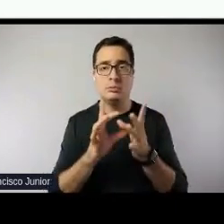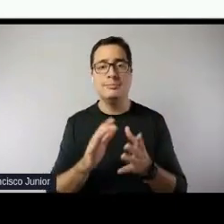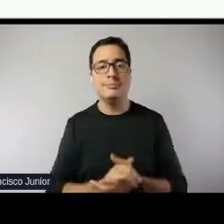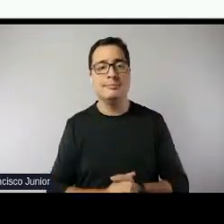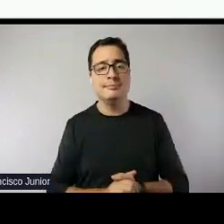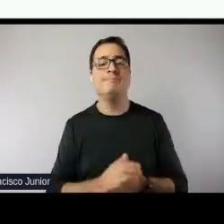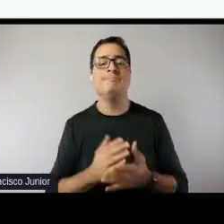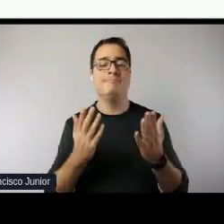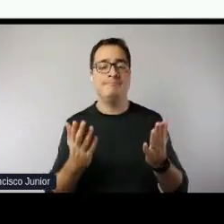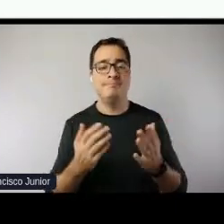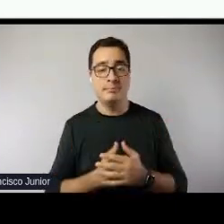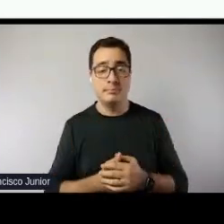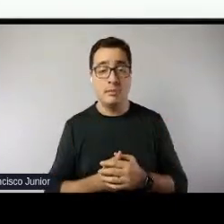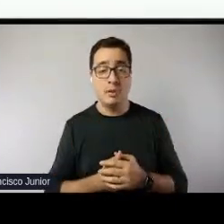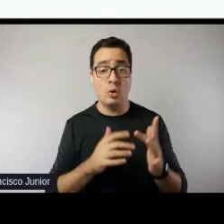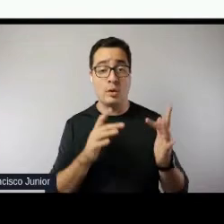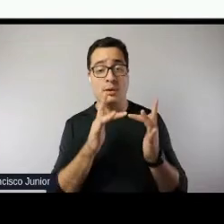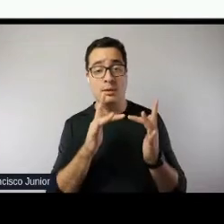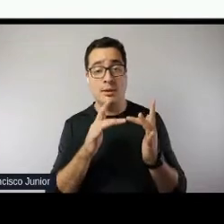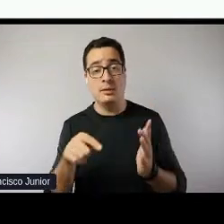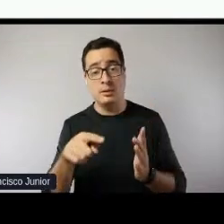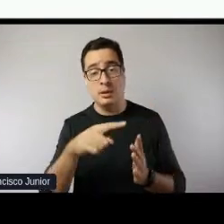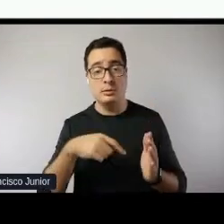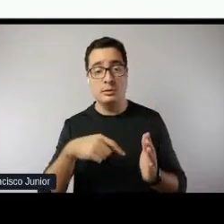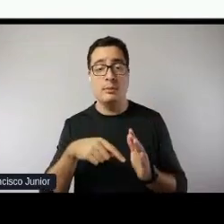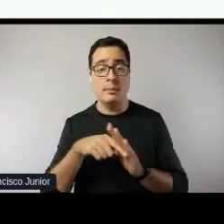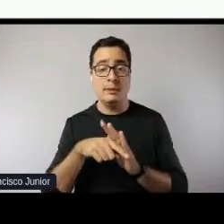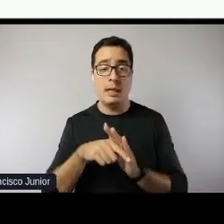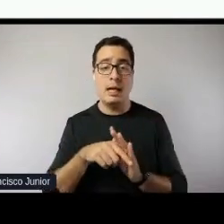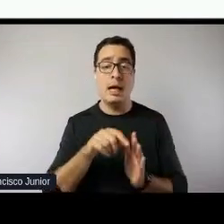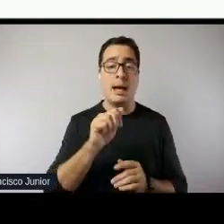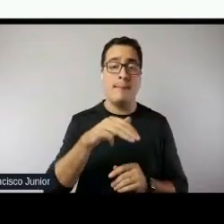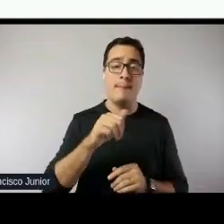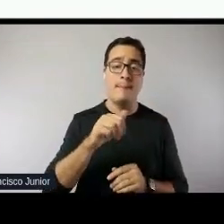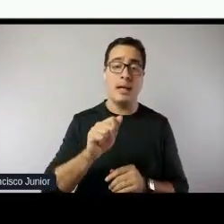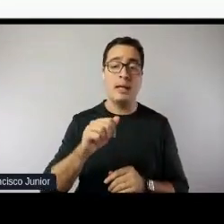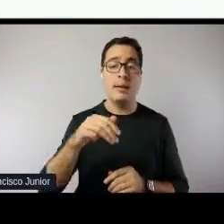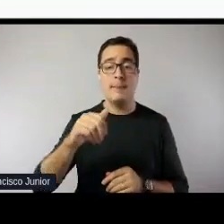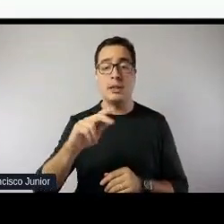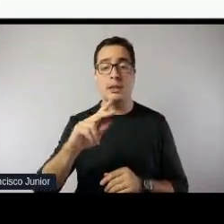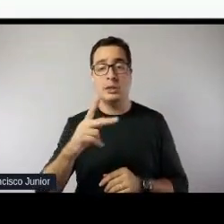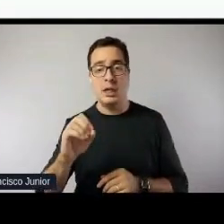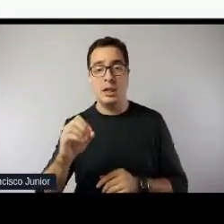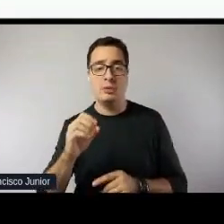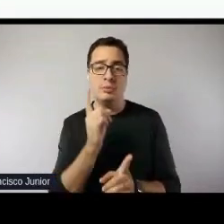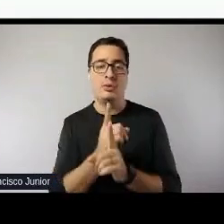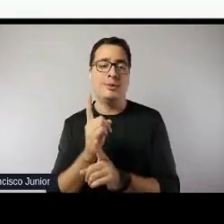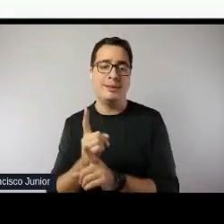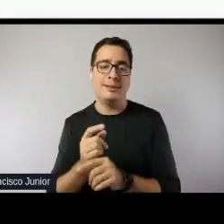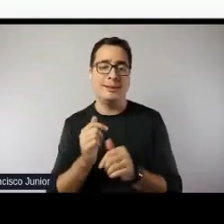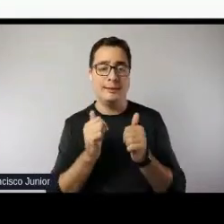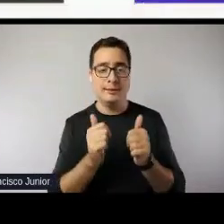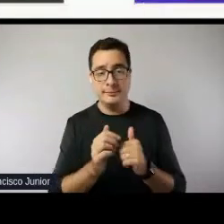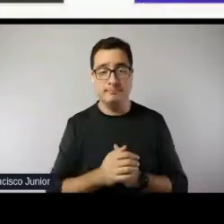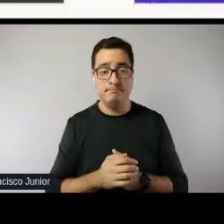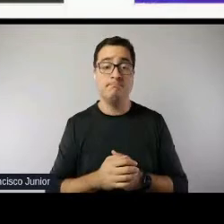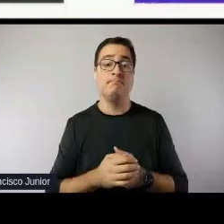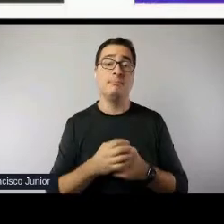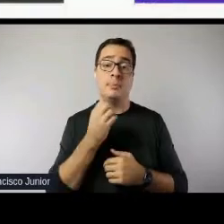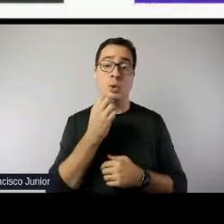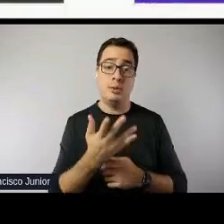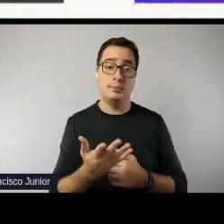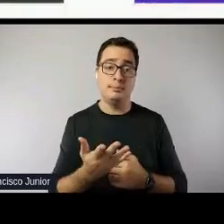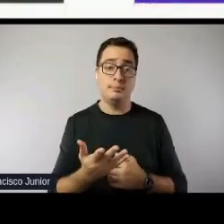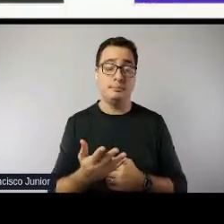Isso aí. Caso queiram contatar, né, é só pesquisar Amanda Machado lá no LinkedIn, que é bem fácil me achar. Bom,